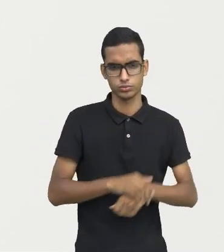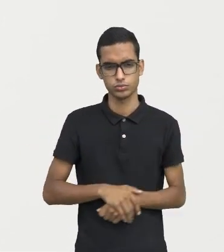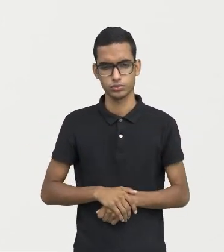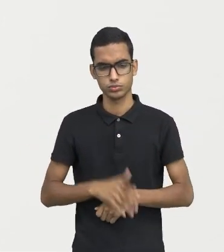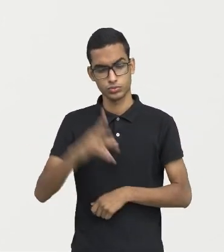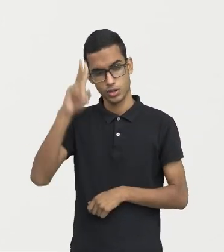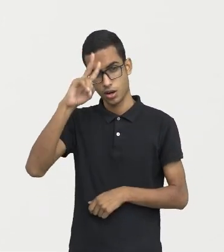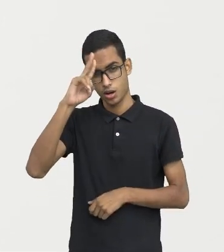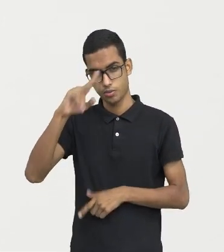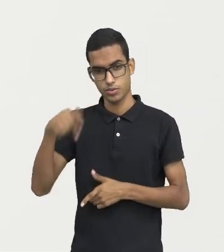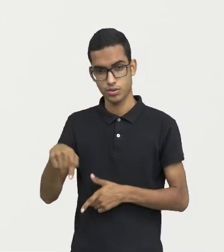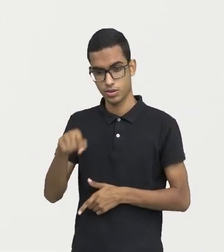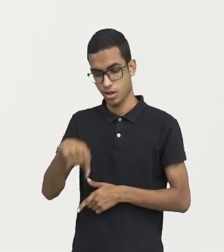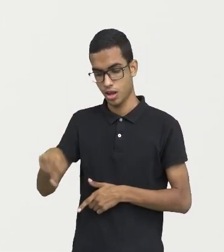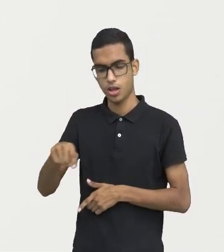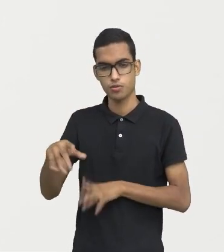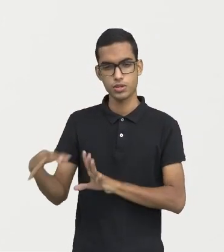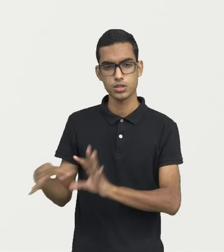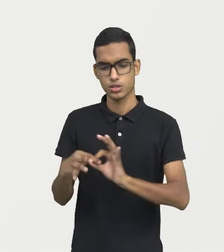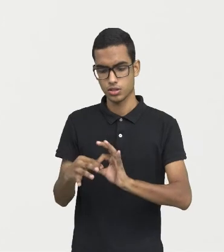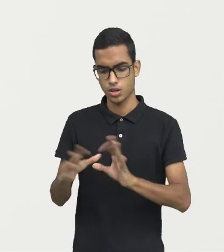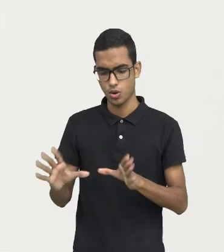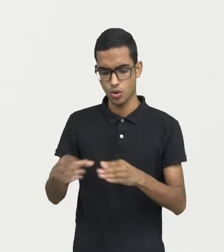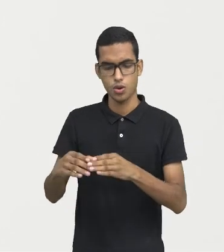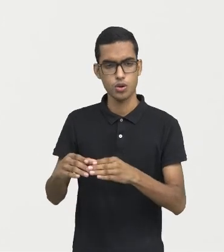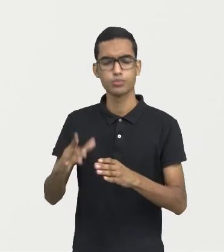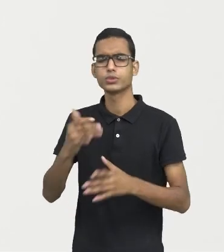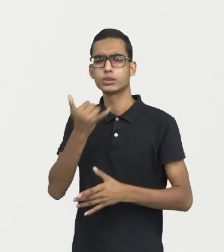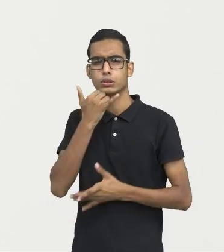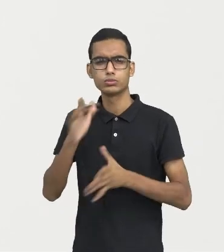aos gerondinos durante a Revolução, aos